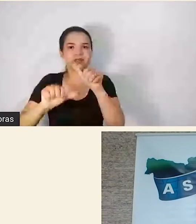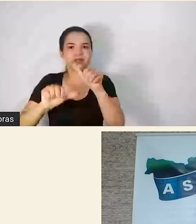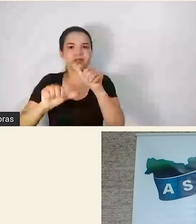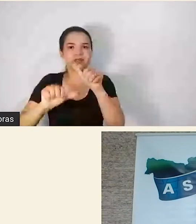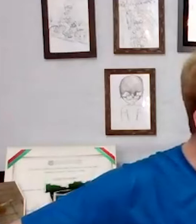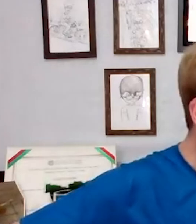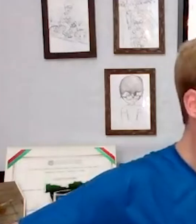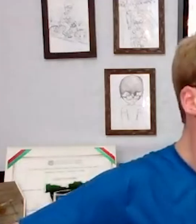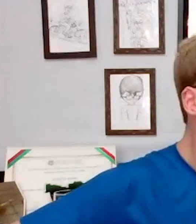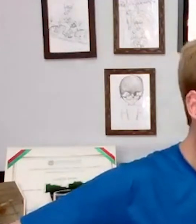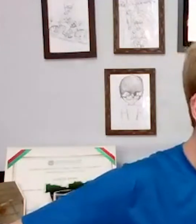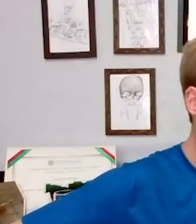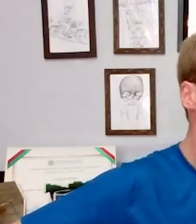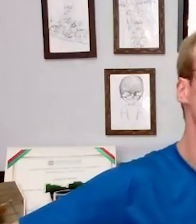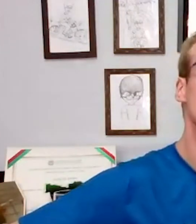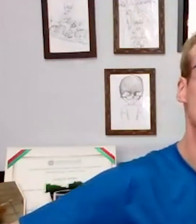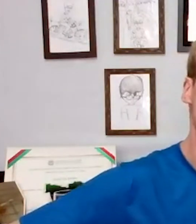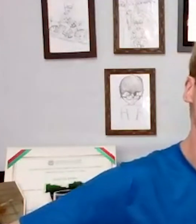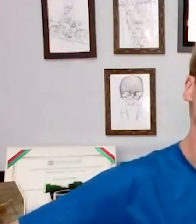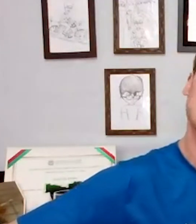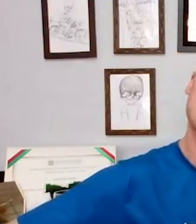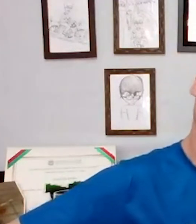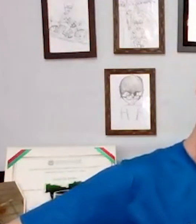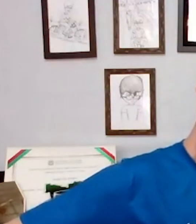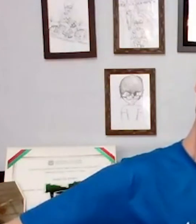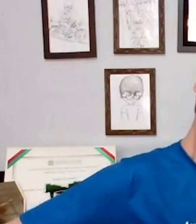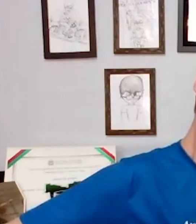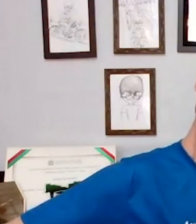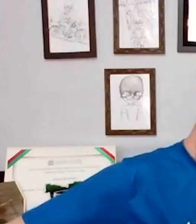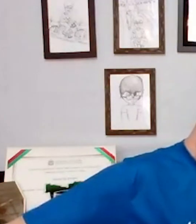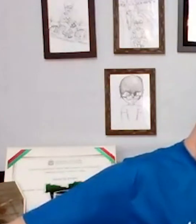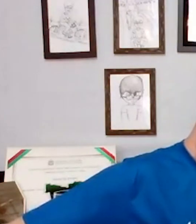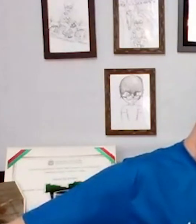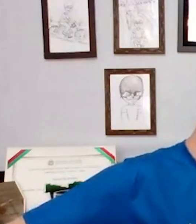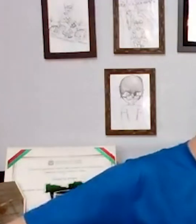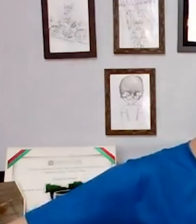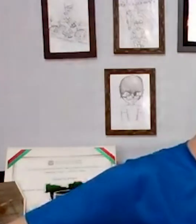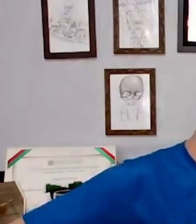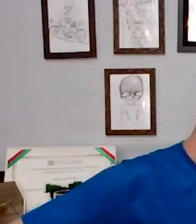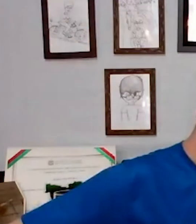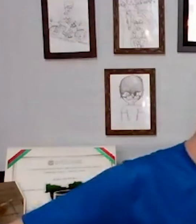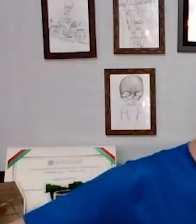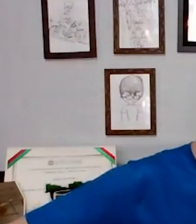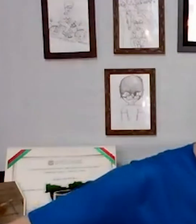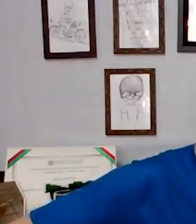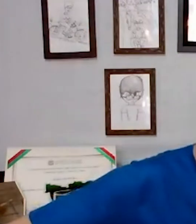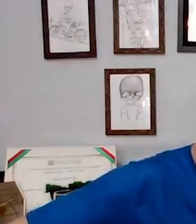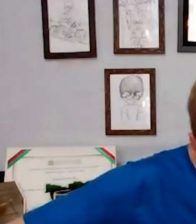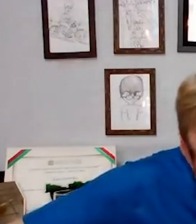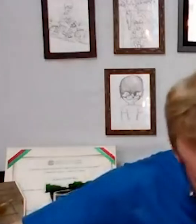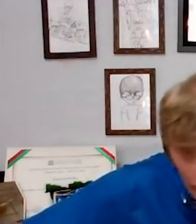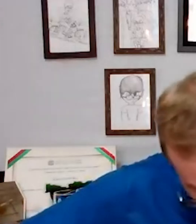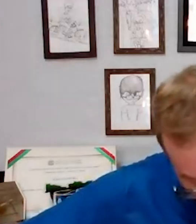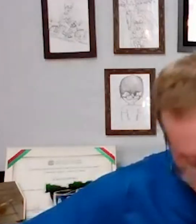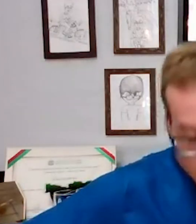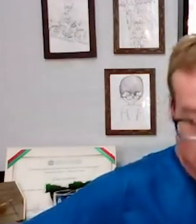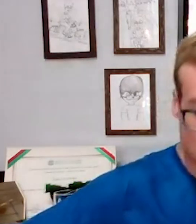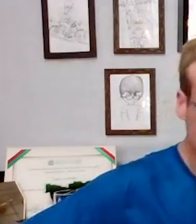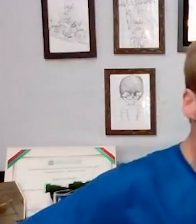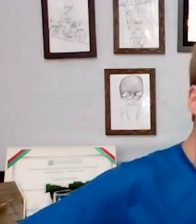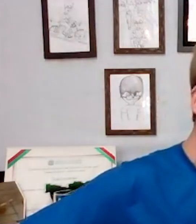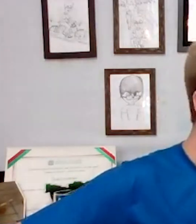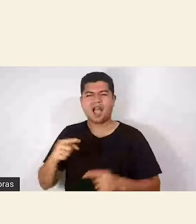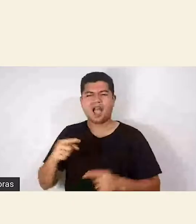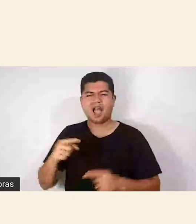participantes. Ele tem transtorno do espectro autista e na abertura da live tocou violão e cantou o hino dos